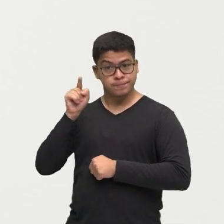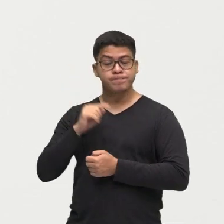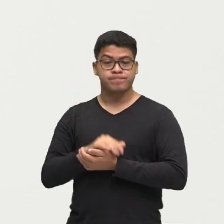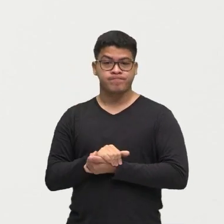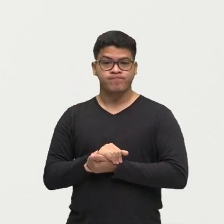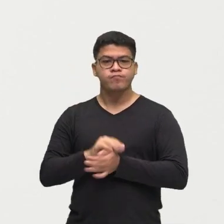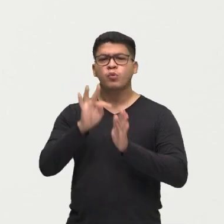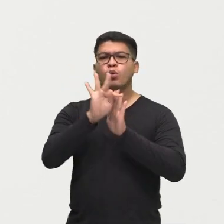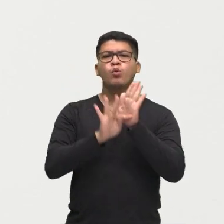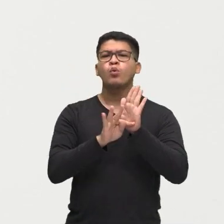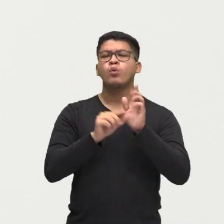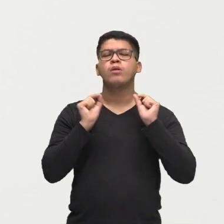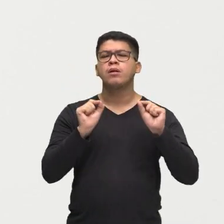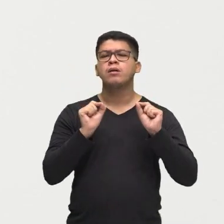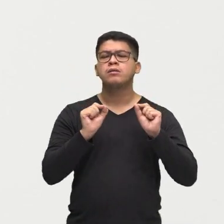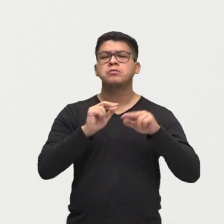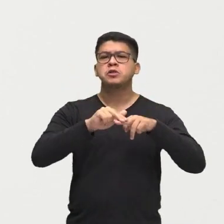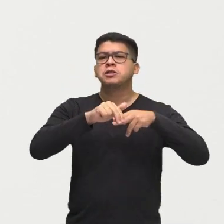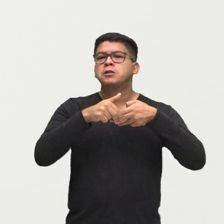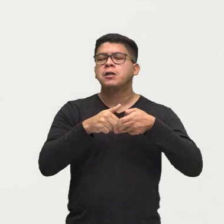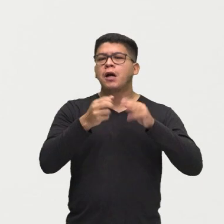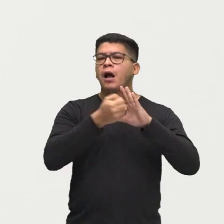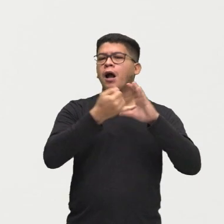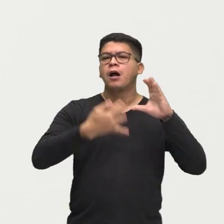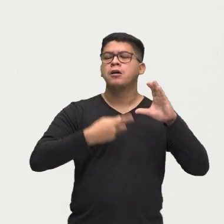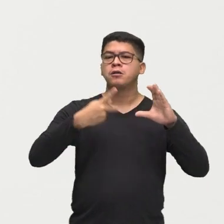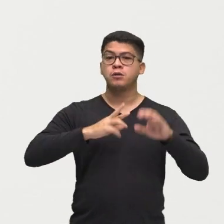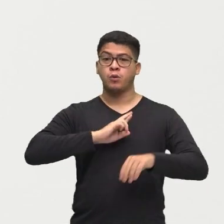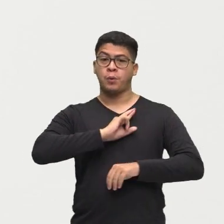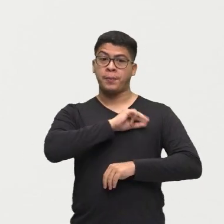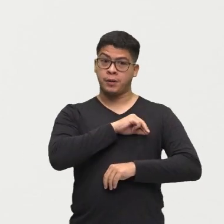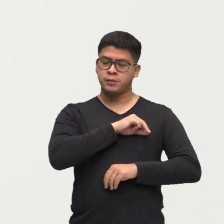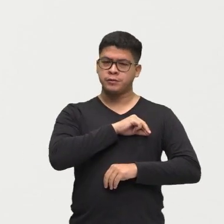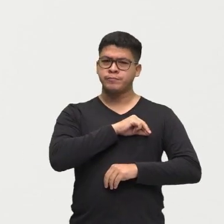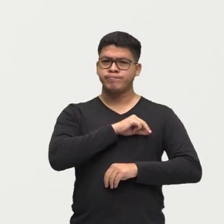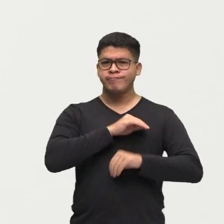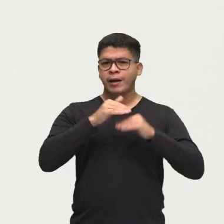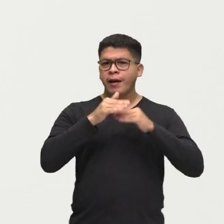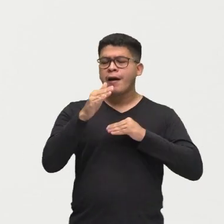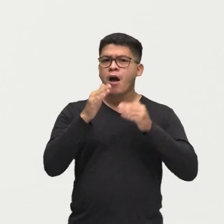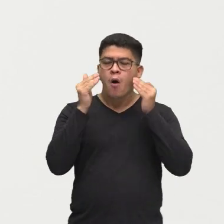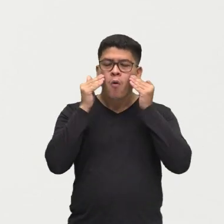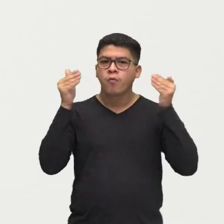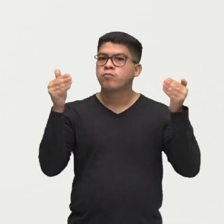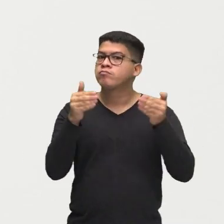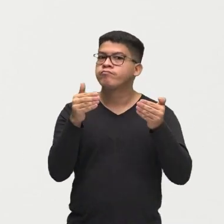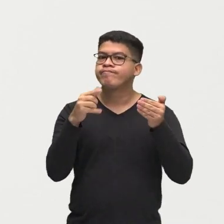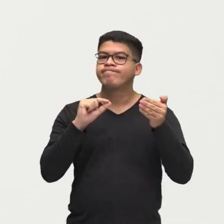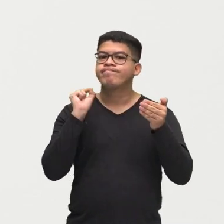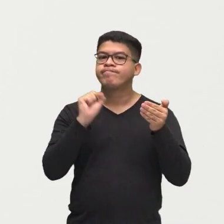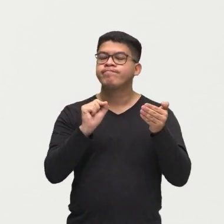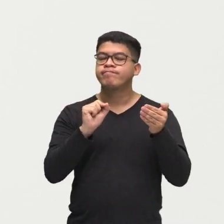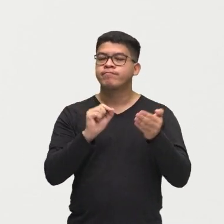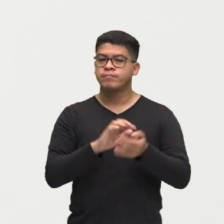O texto é, portanto, característico do estilo romântico por evidenciar.